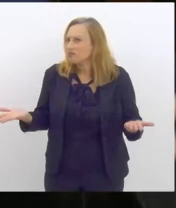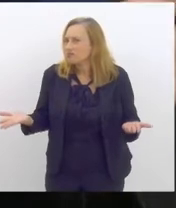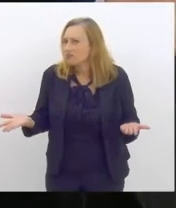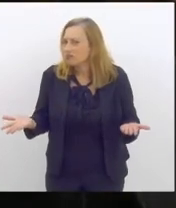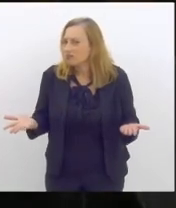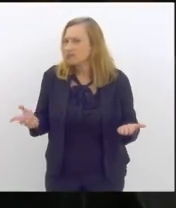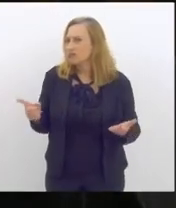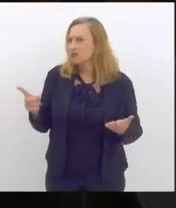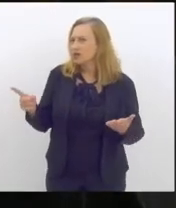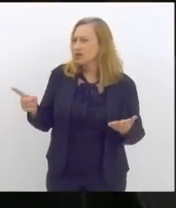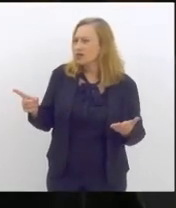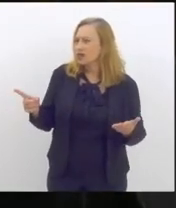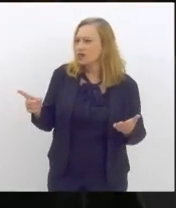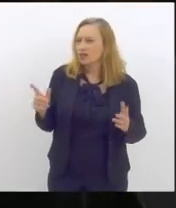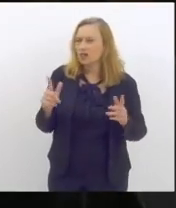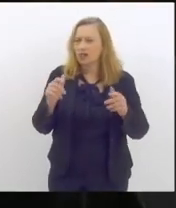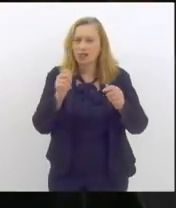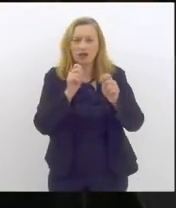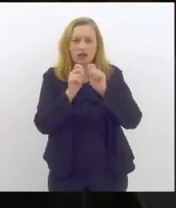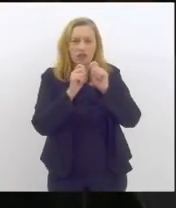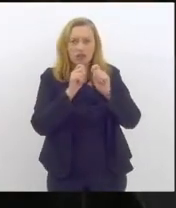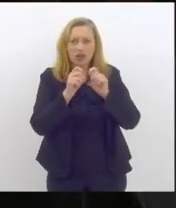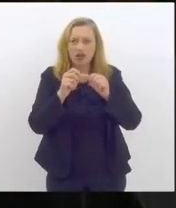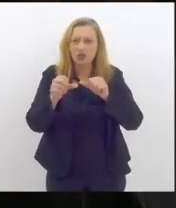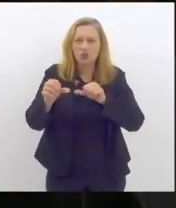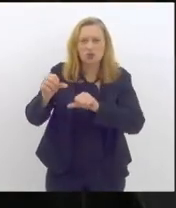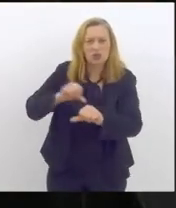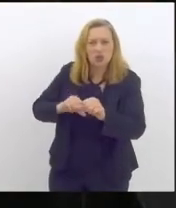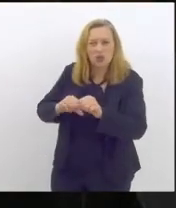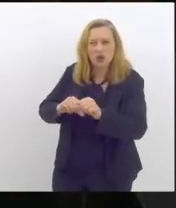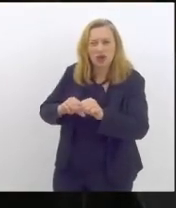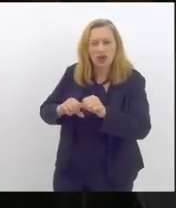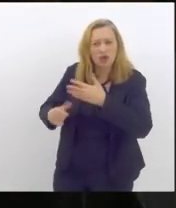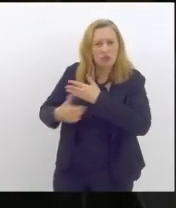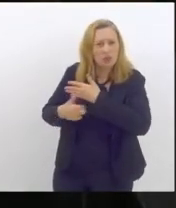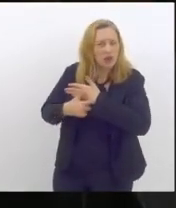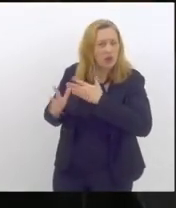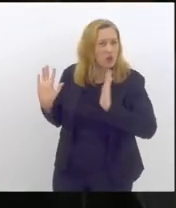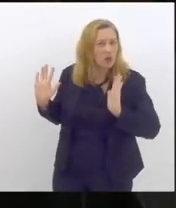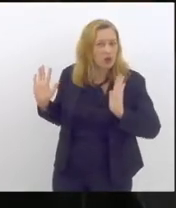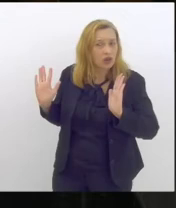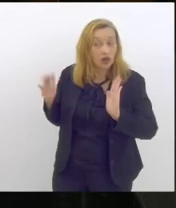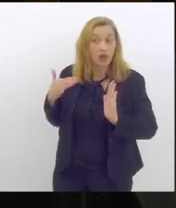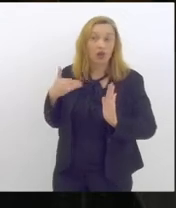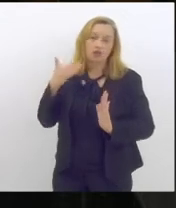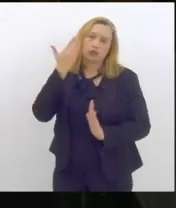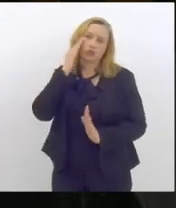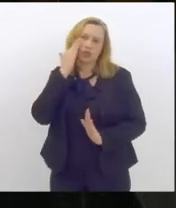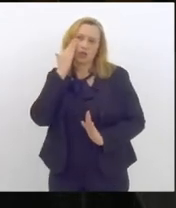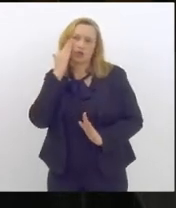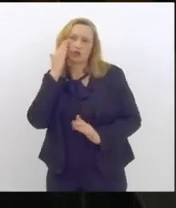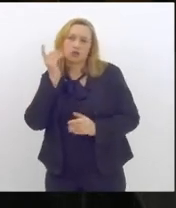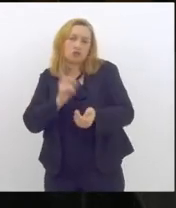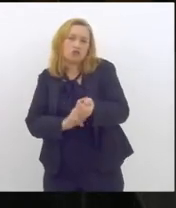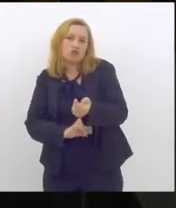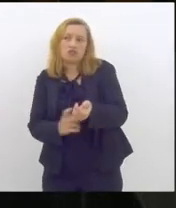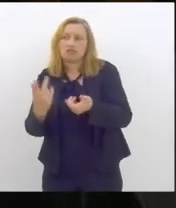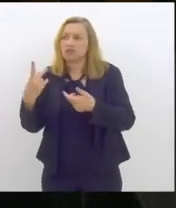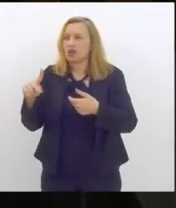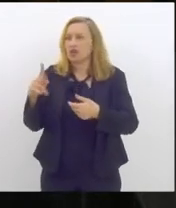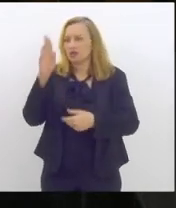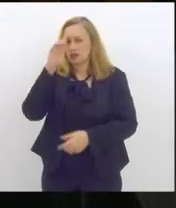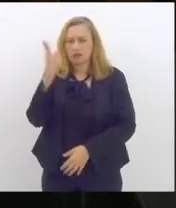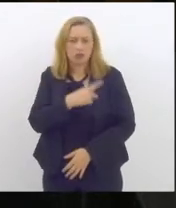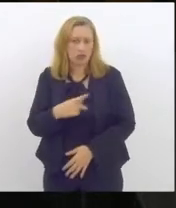e ele tá igualzinho imprensa tentando inverter os papéis Eu até entendo de teria dele